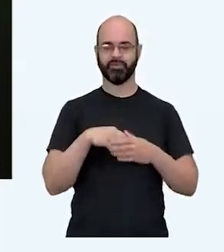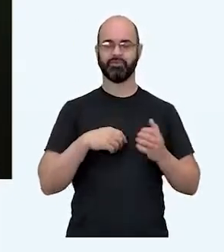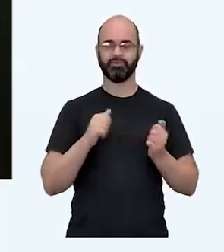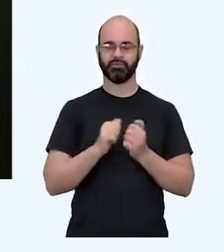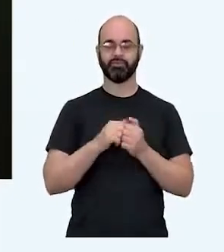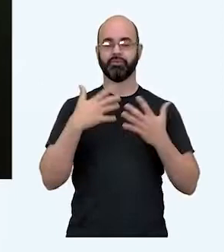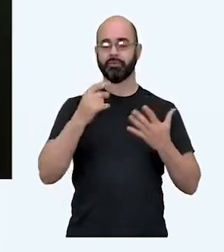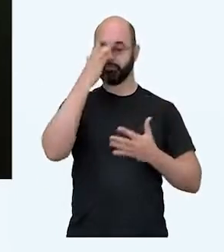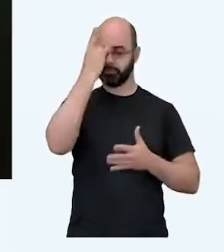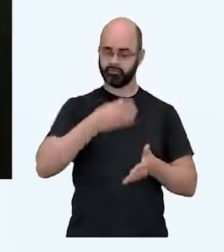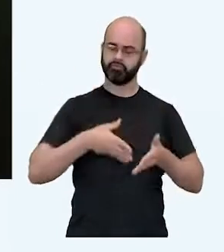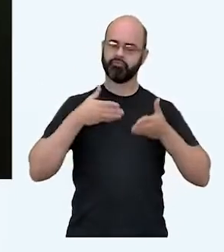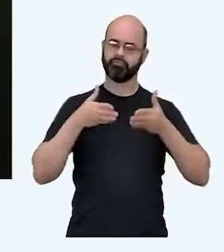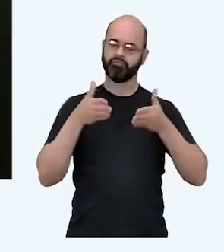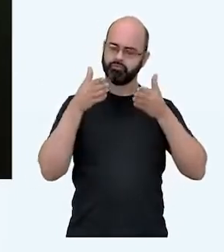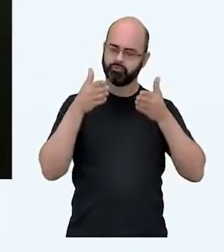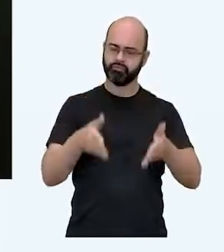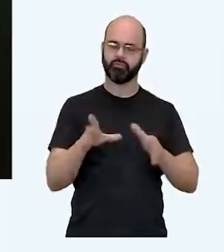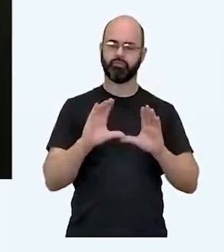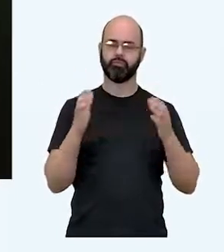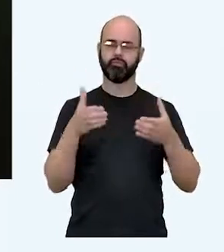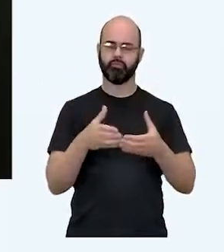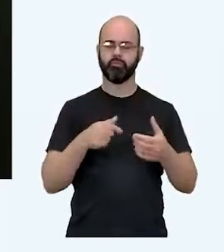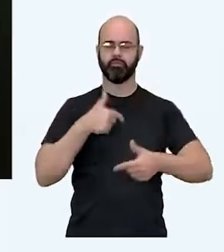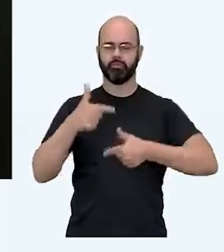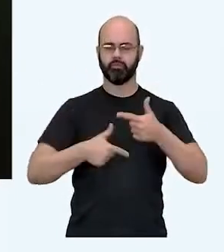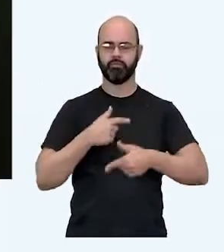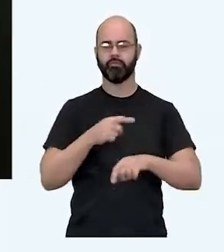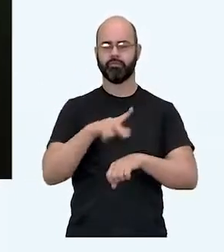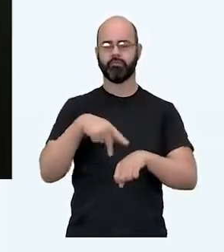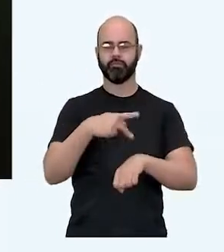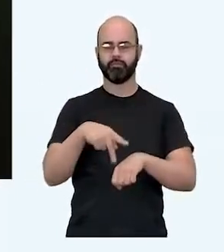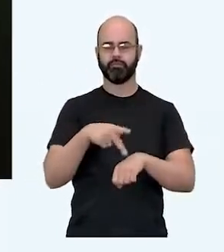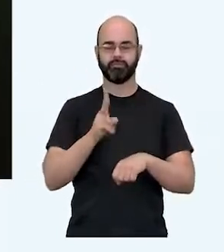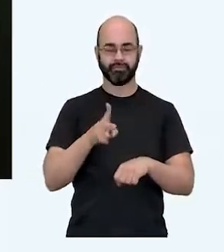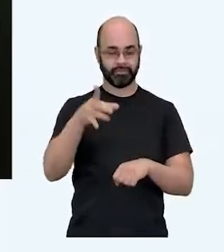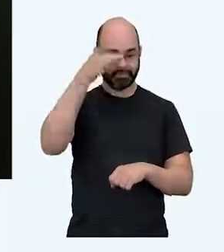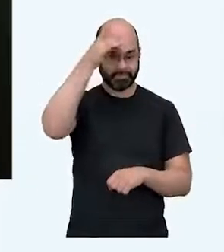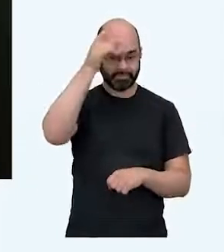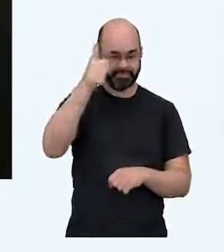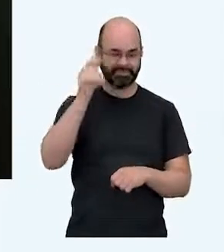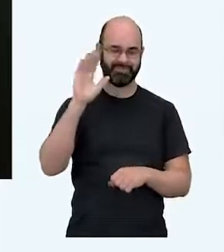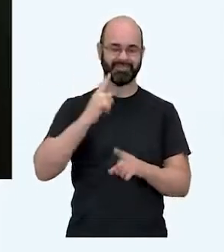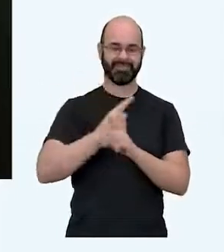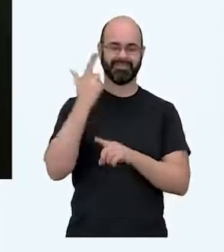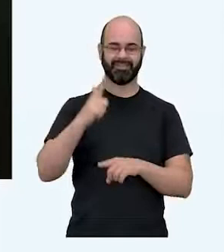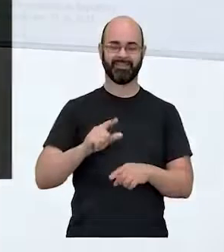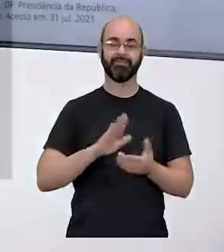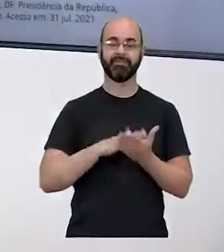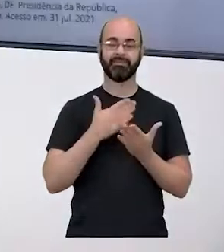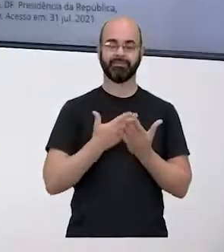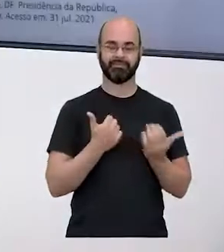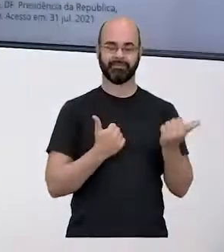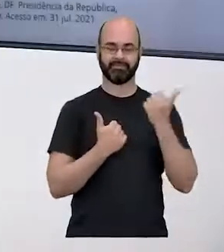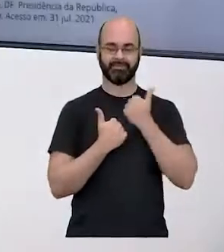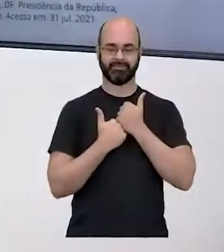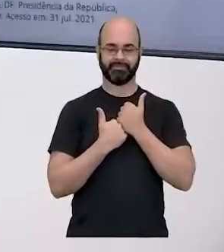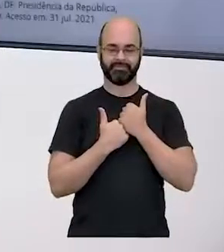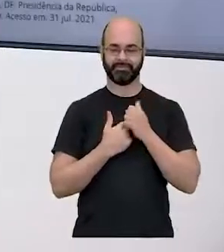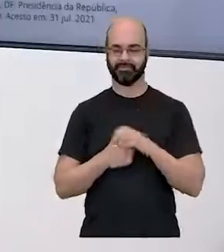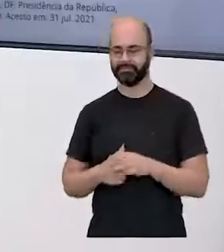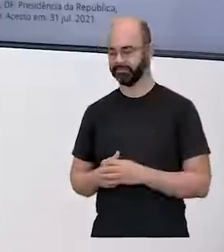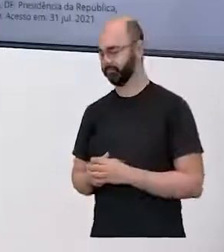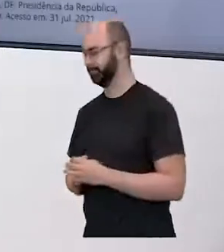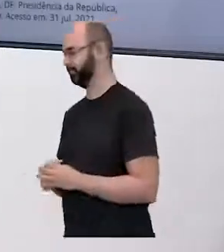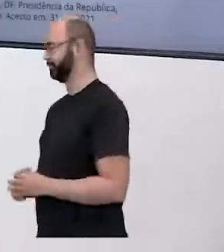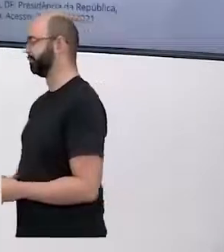participa ativamente dos assuntos de sua comunidade e país. Guardou bem? Então, até a próxima. Então,